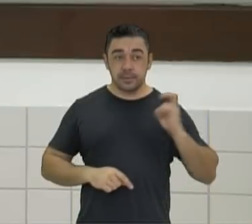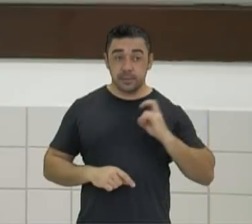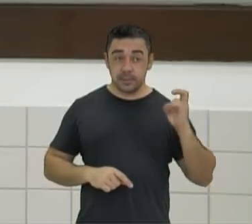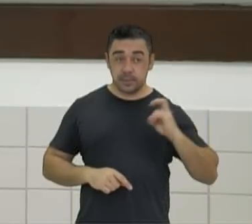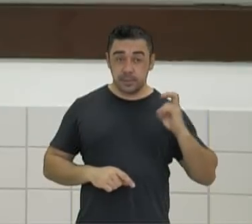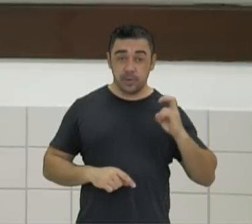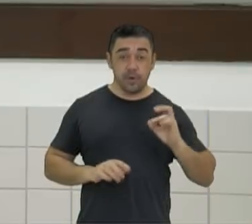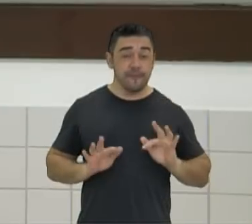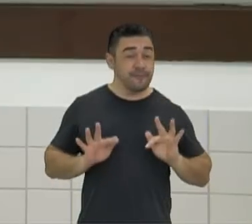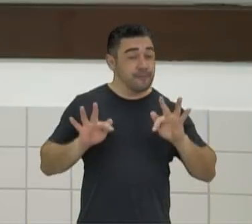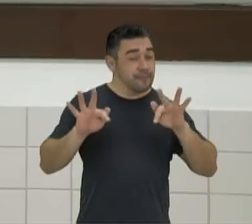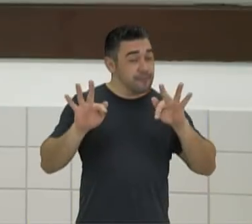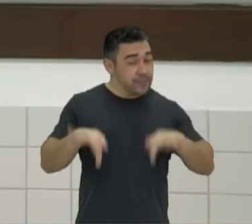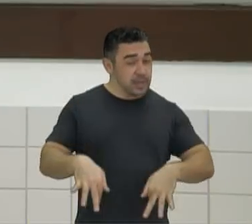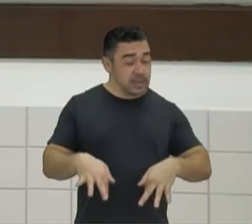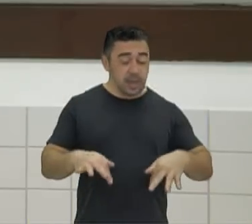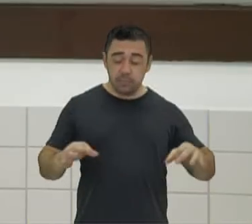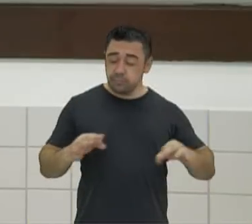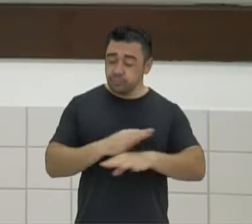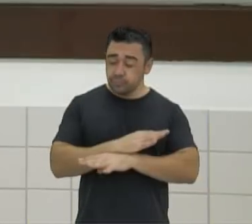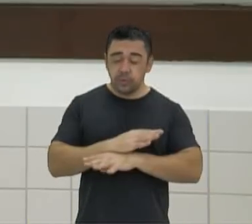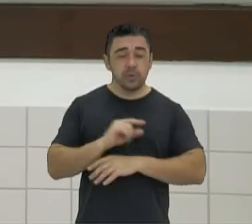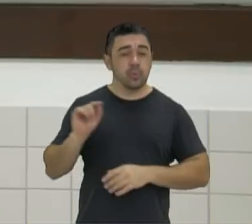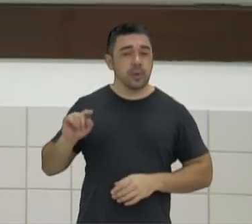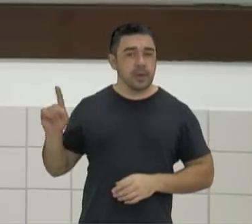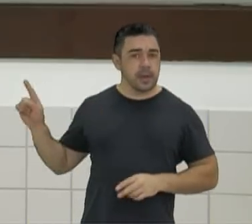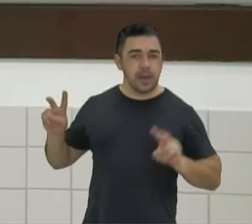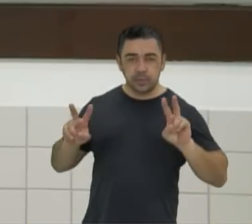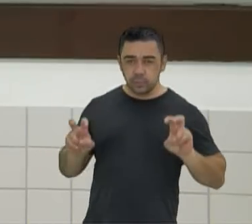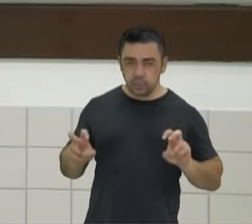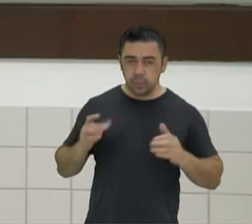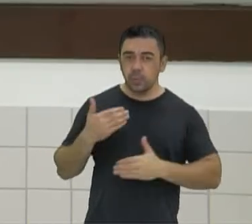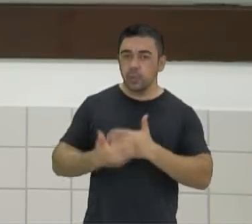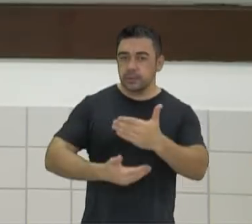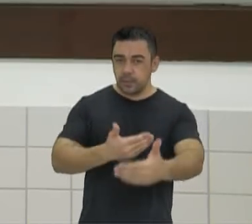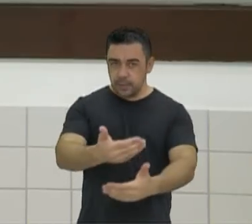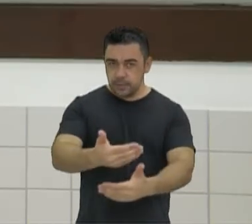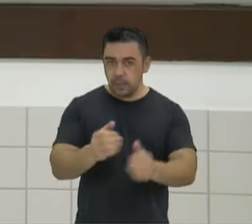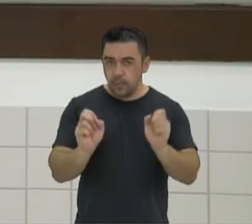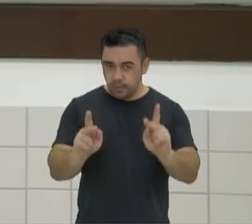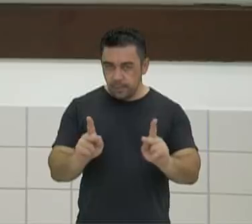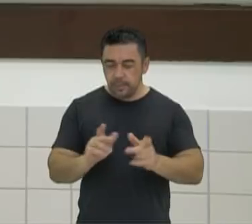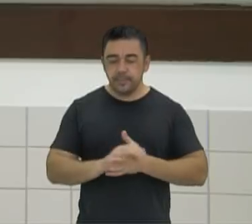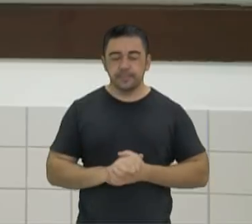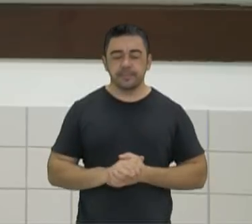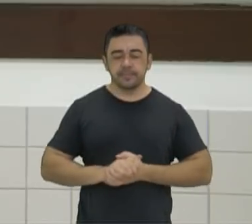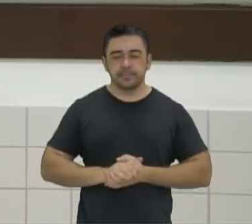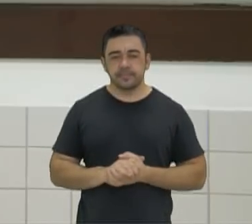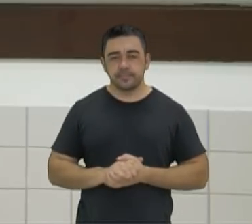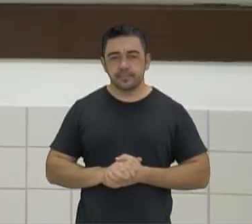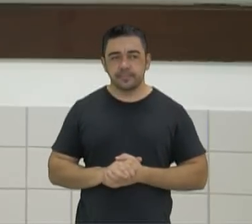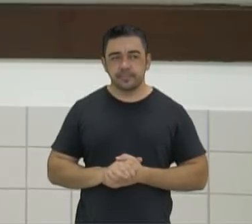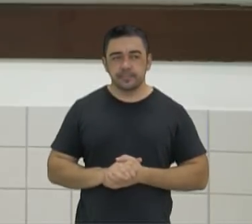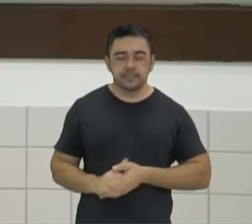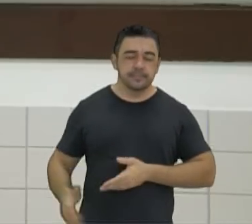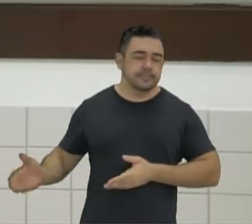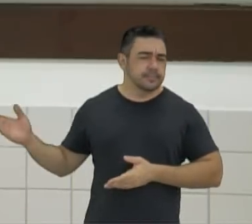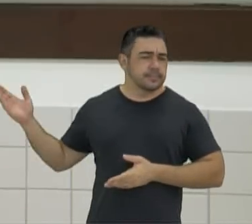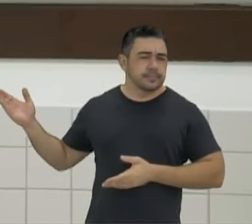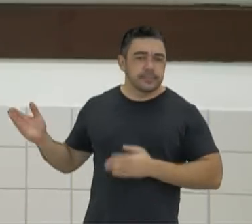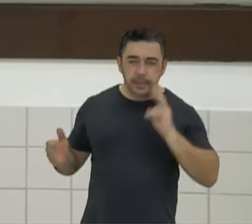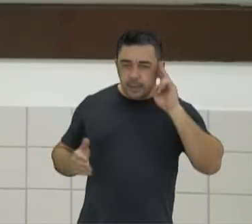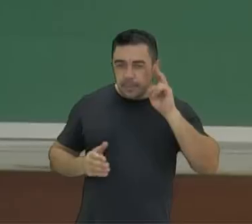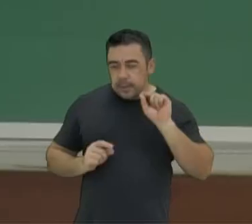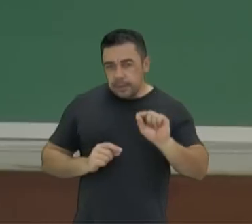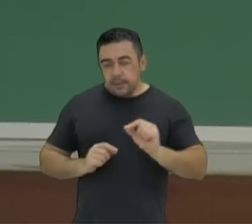Vai finalizar esse assunto de cálculo de área nessa sequência de aulas, ok? Muito bem. Vamos então